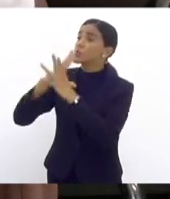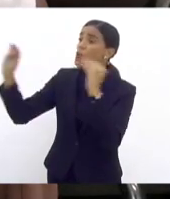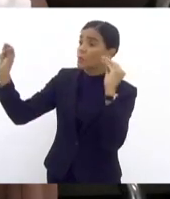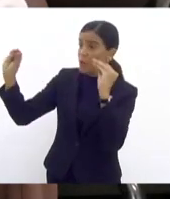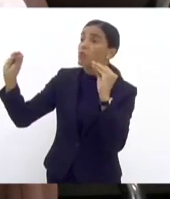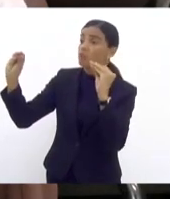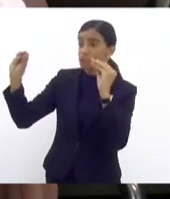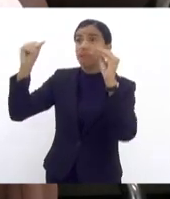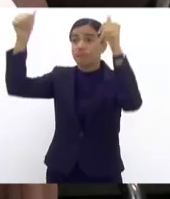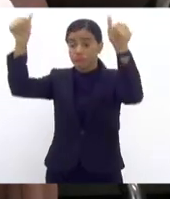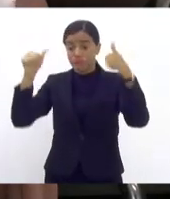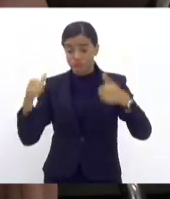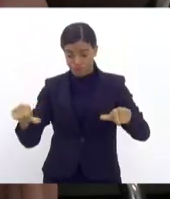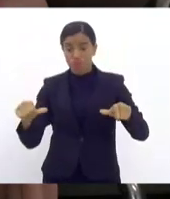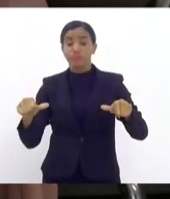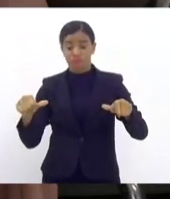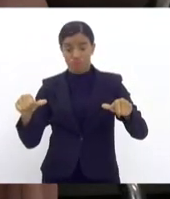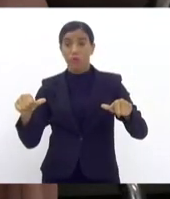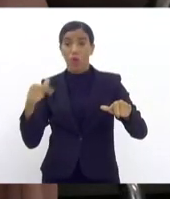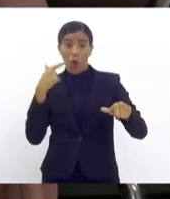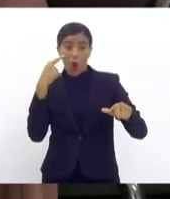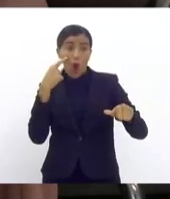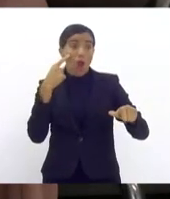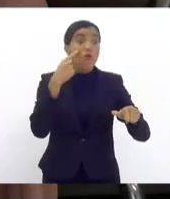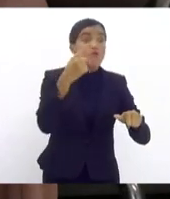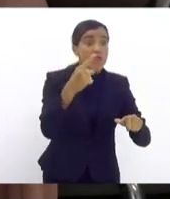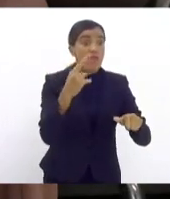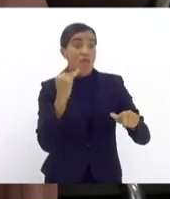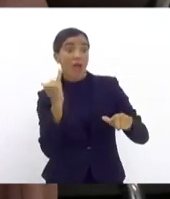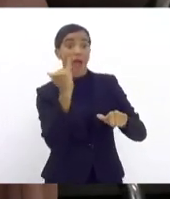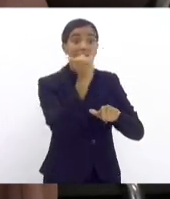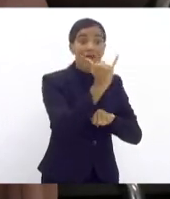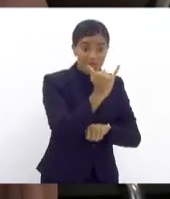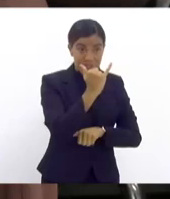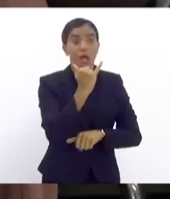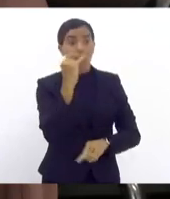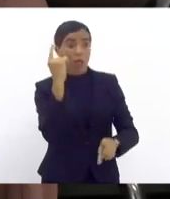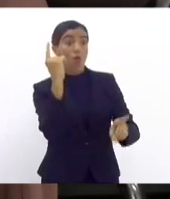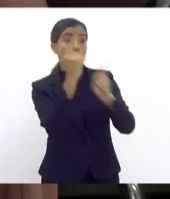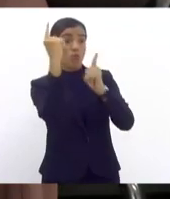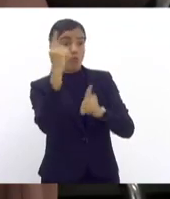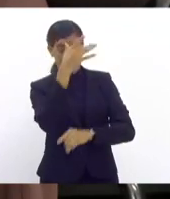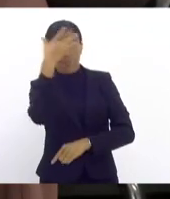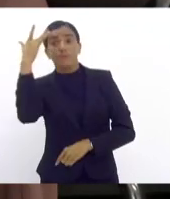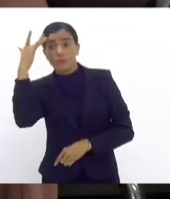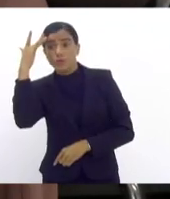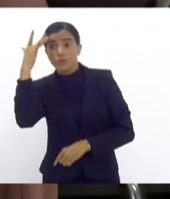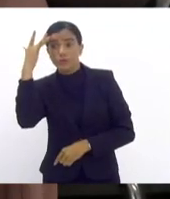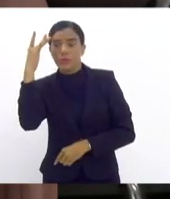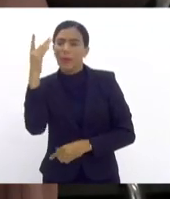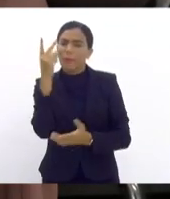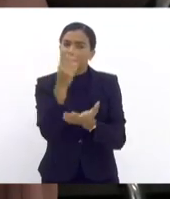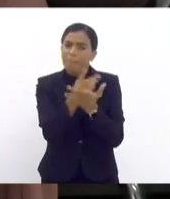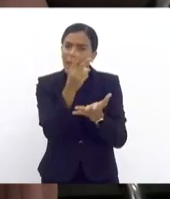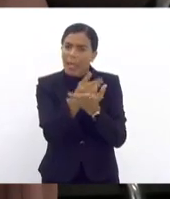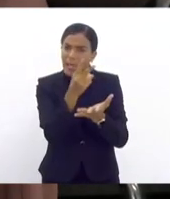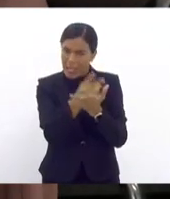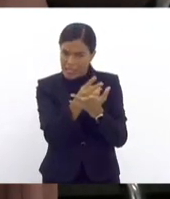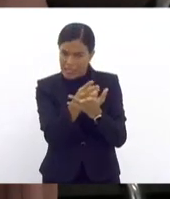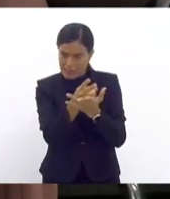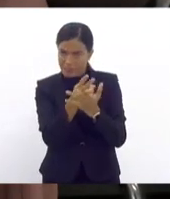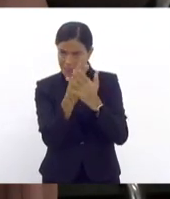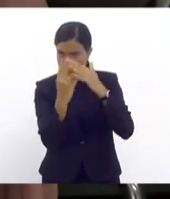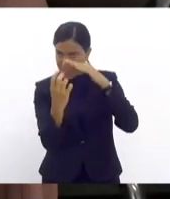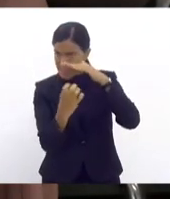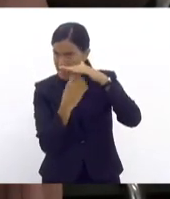um cartaz desse é para alguém dizer, olha, eu vi, e comunica para alguém. Então, a mesma entidade a qual que